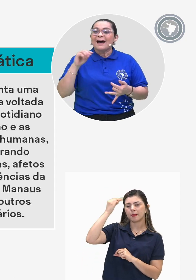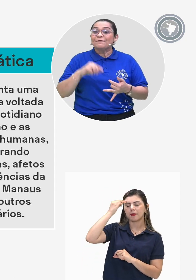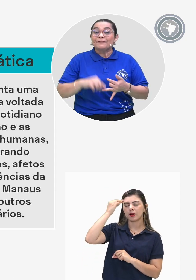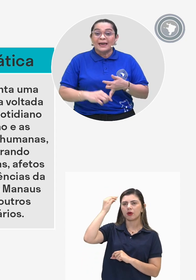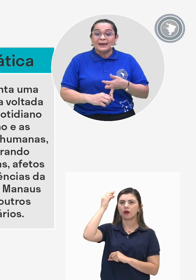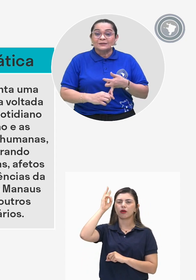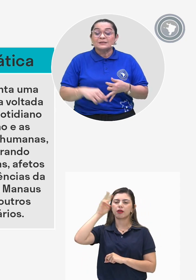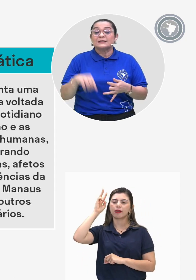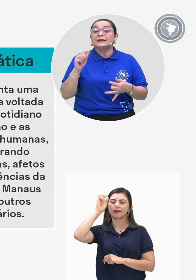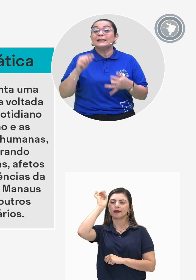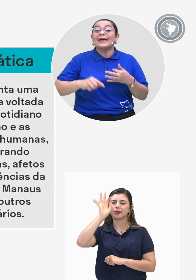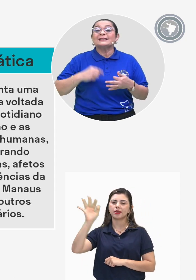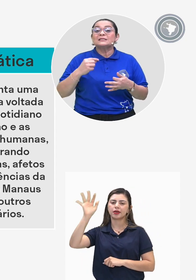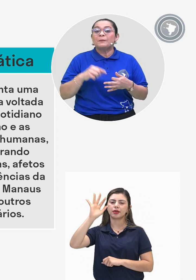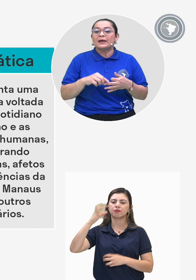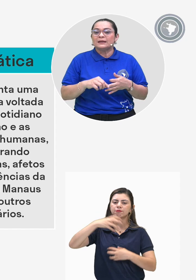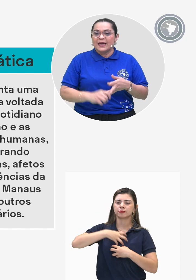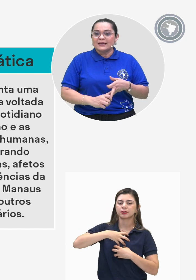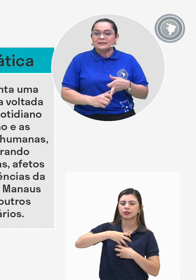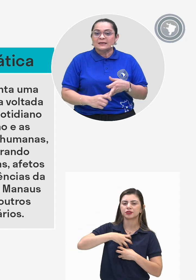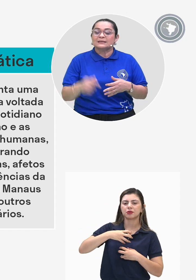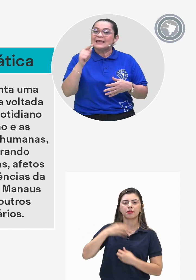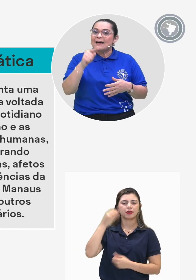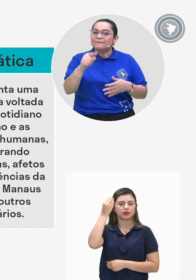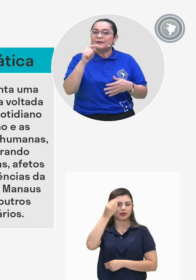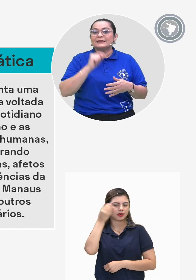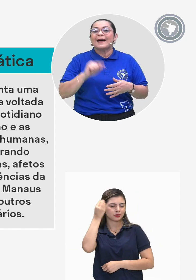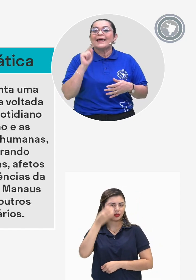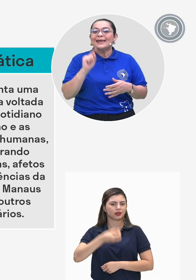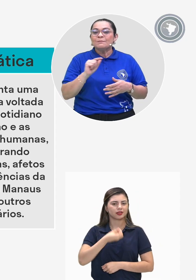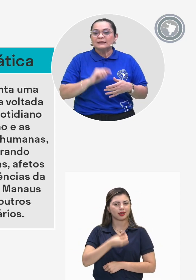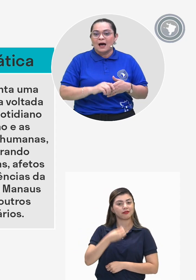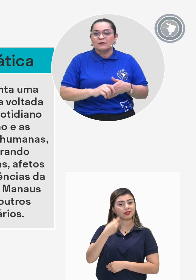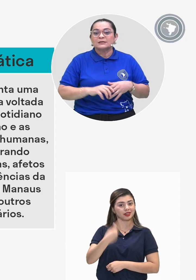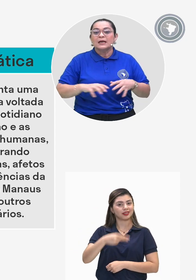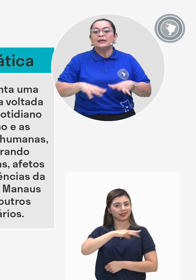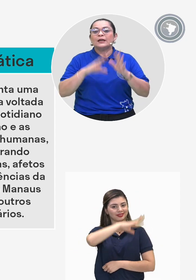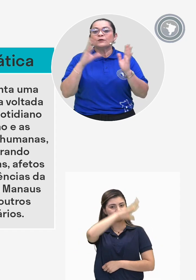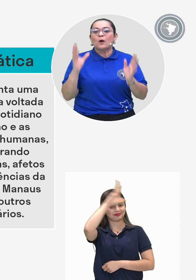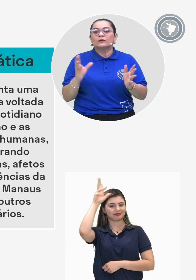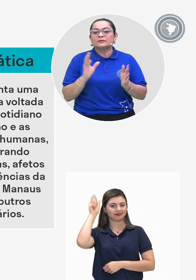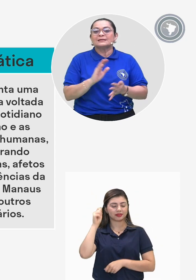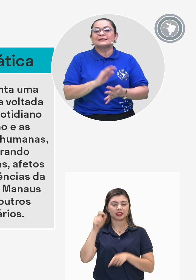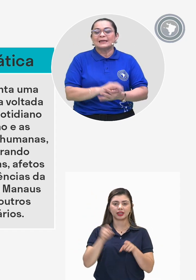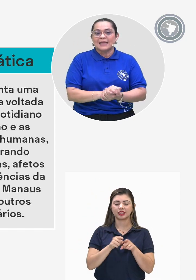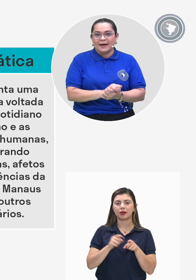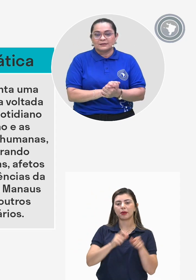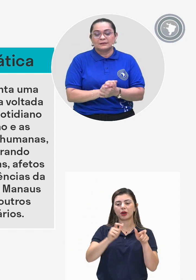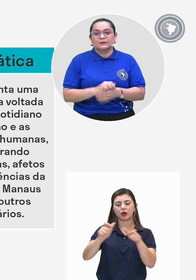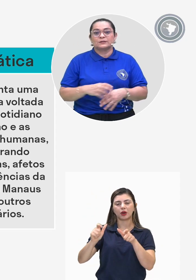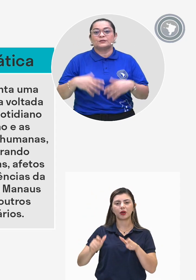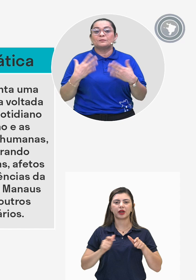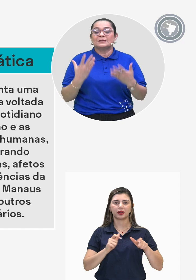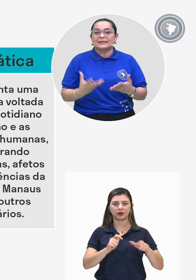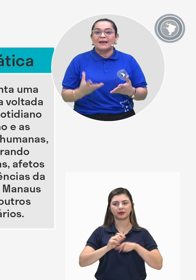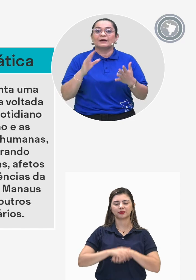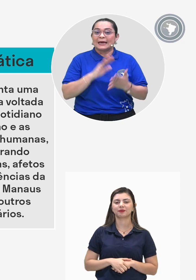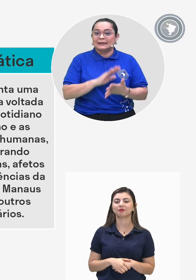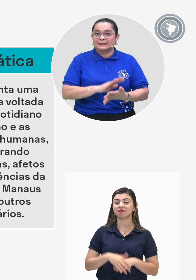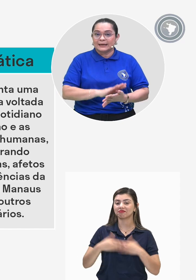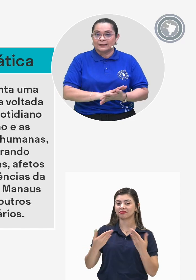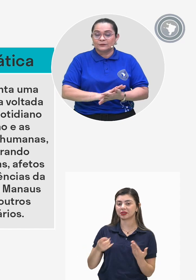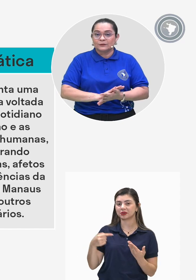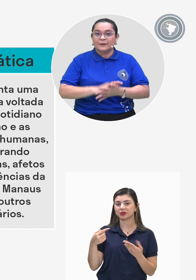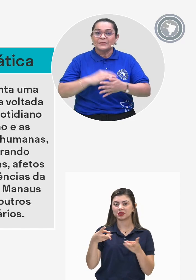memórias, afetos e experiências da vida em Manaus e em outros cenários. Então, a gente observa